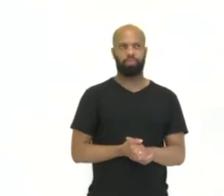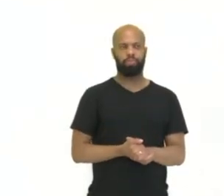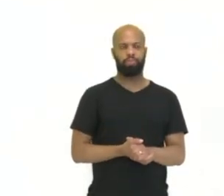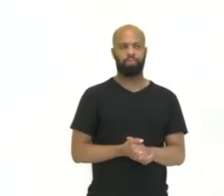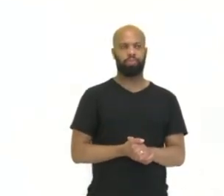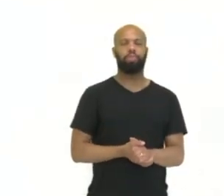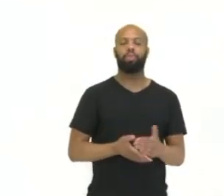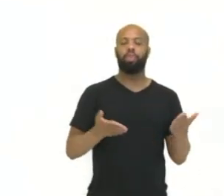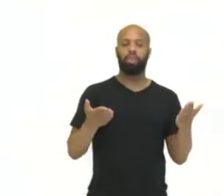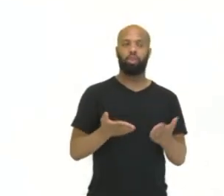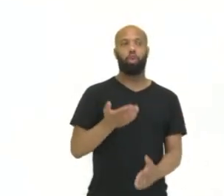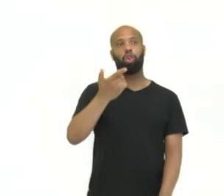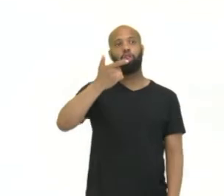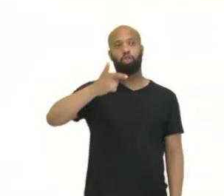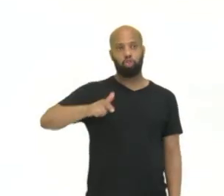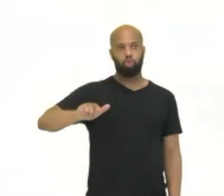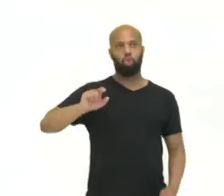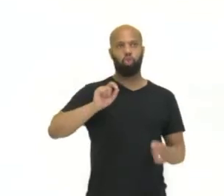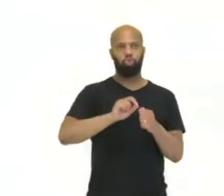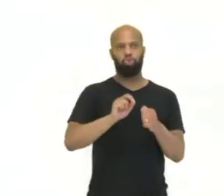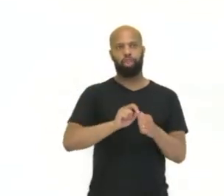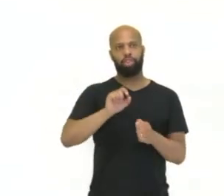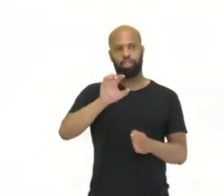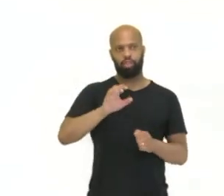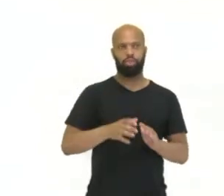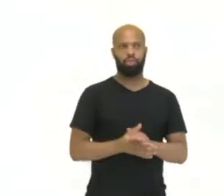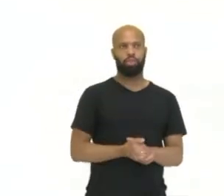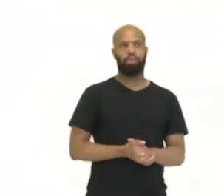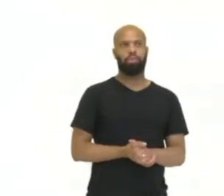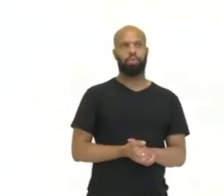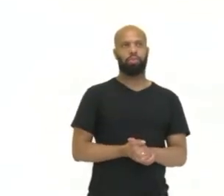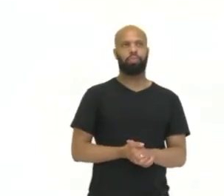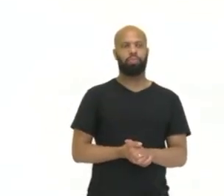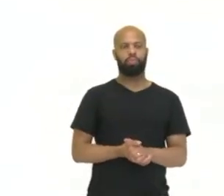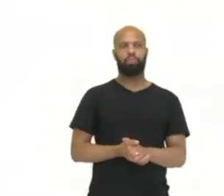Eu vou repetir o processo, tá?